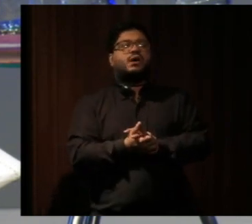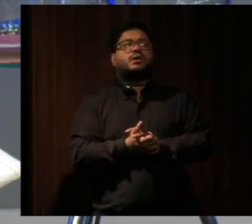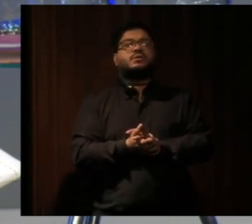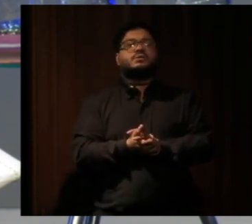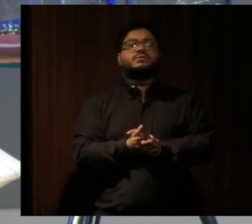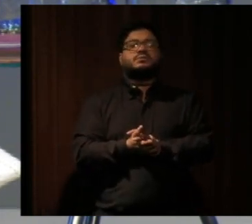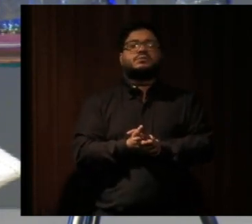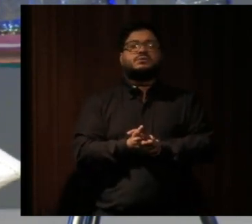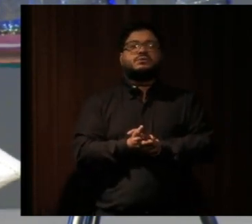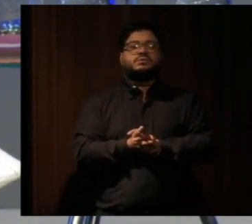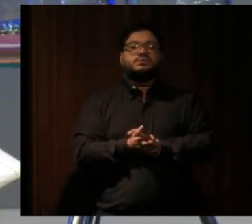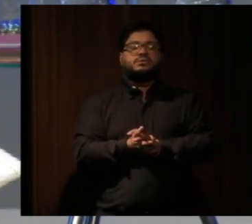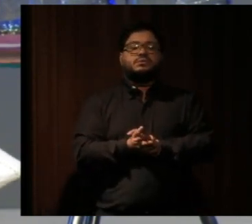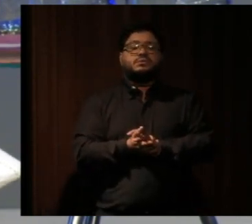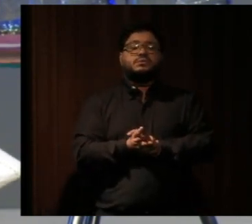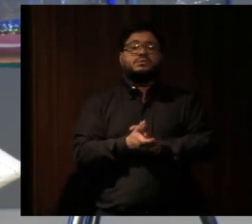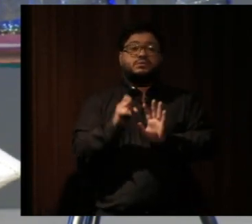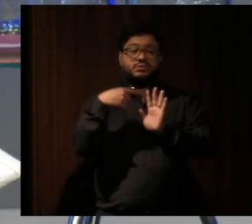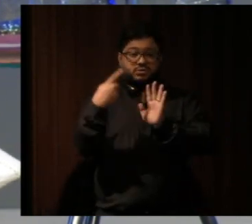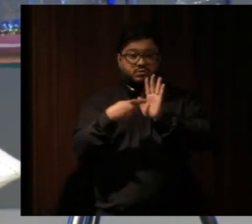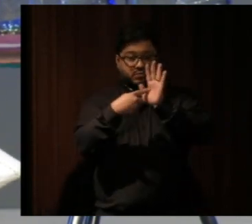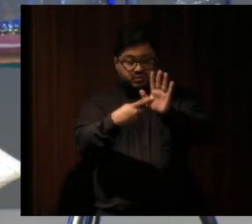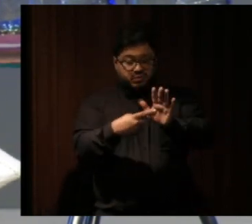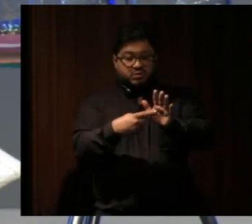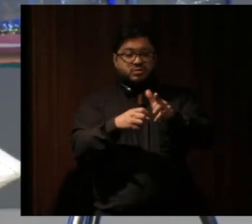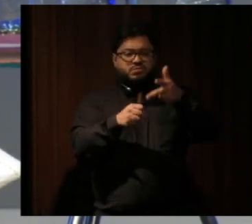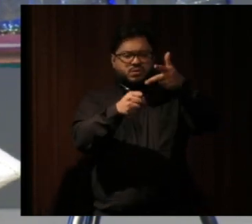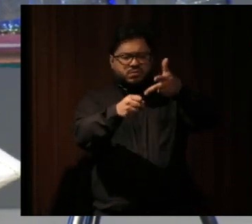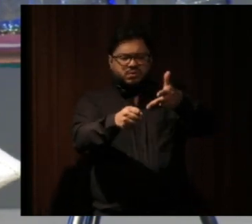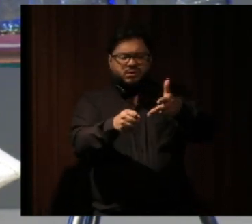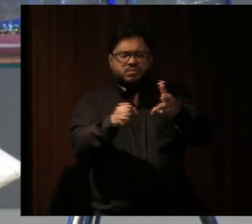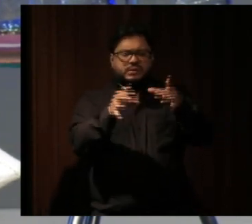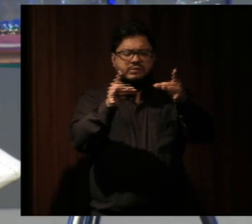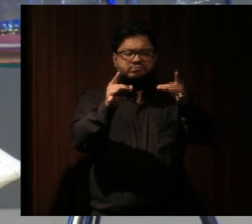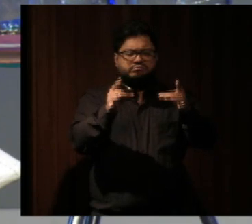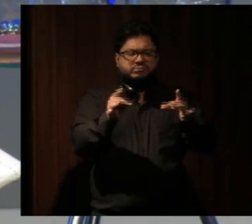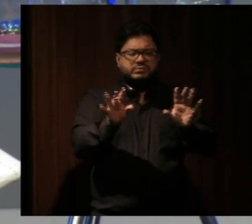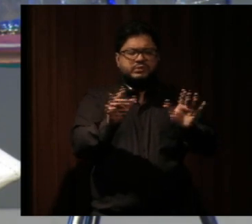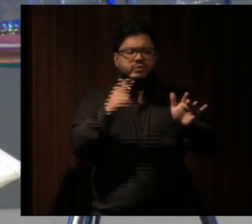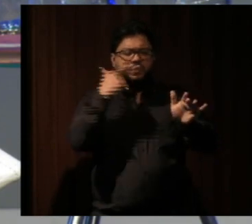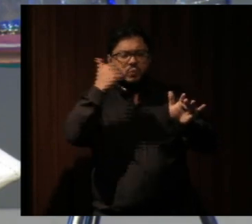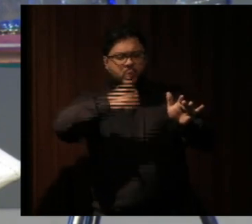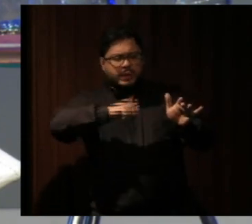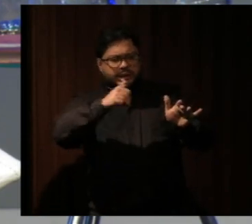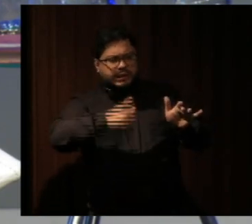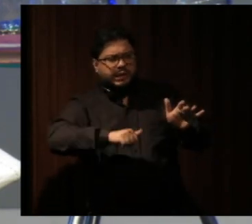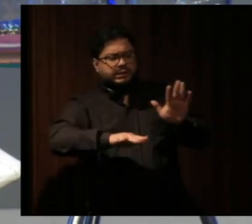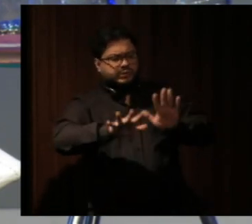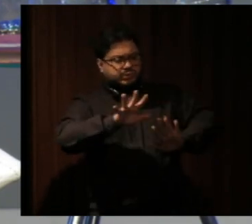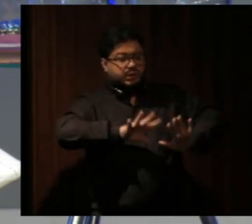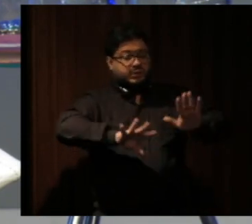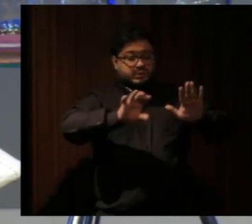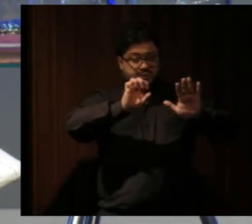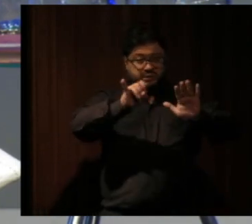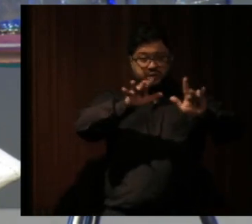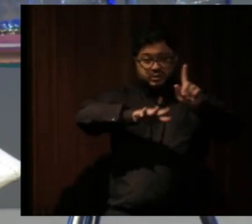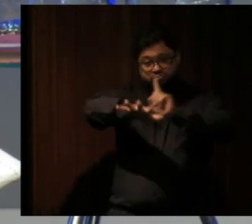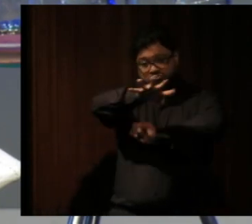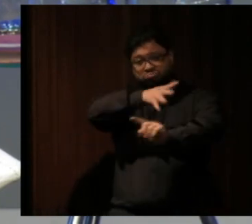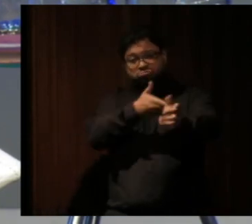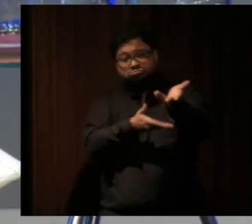a gente demonstra uma cobertura cuidadosa com análise quando a gente divide isso com a